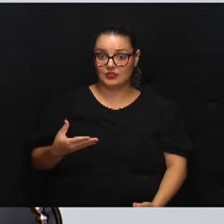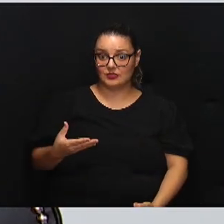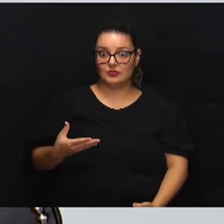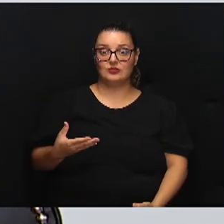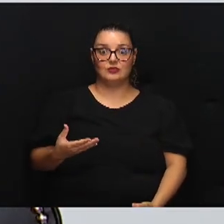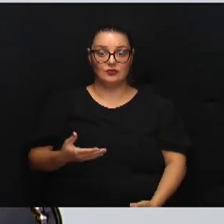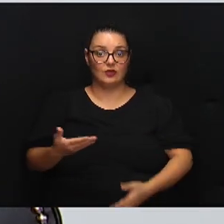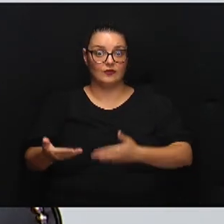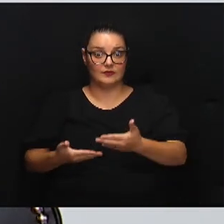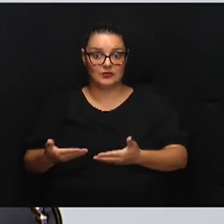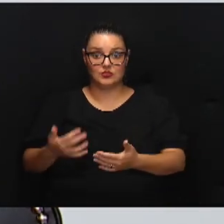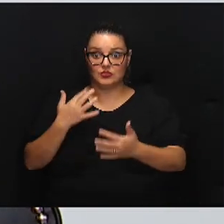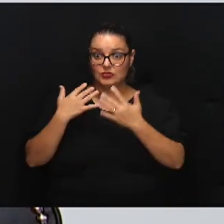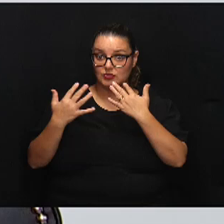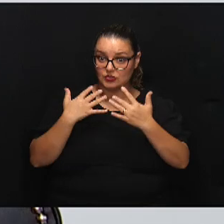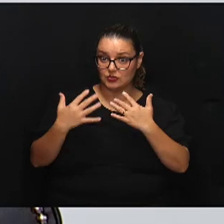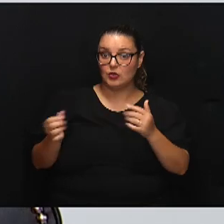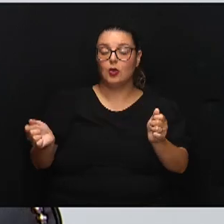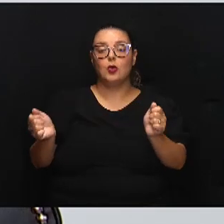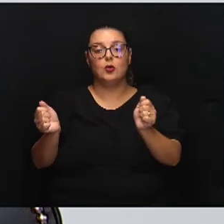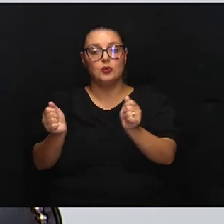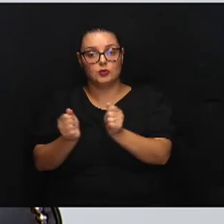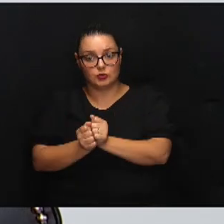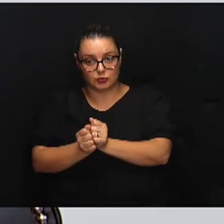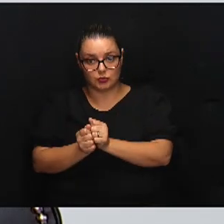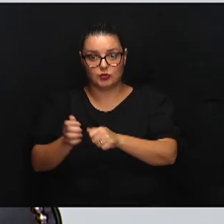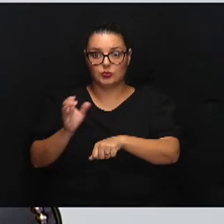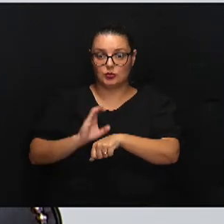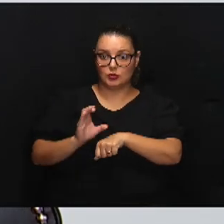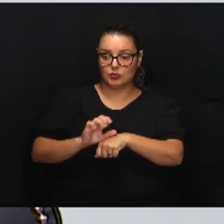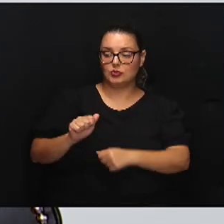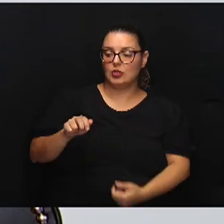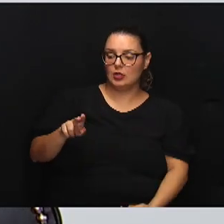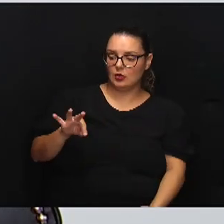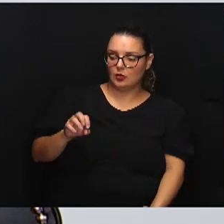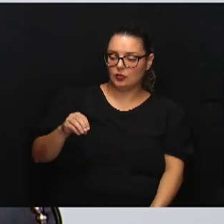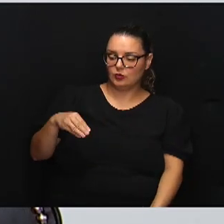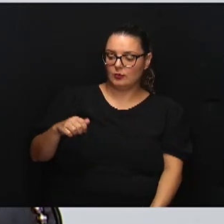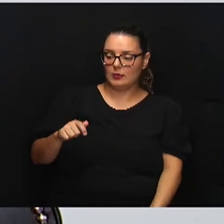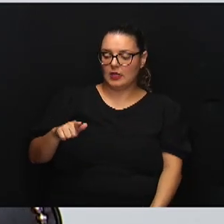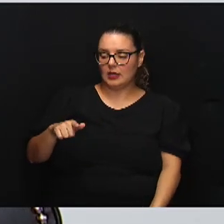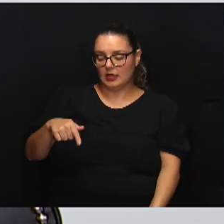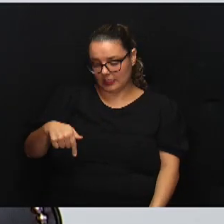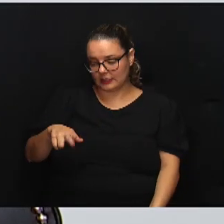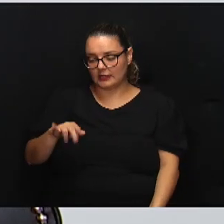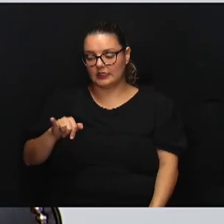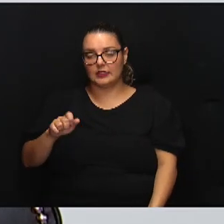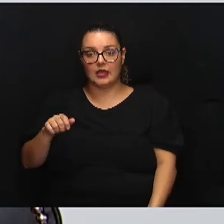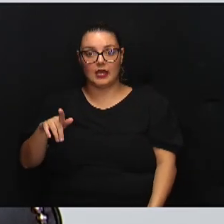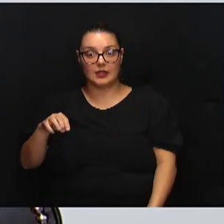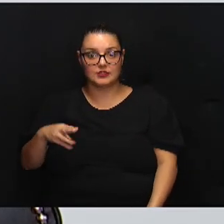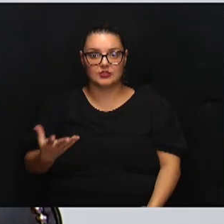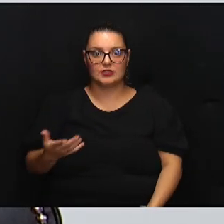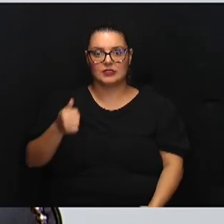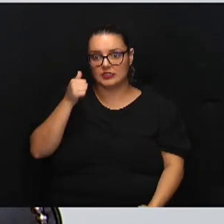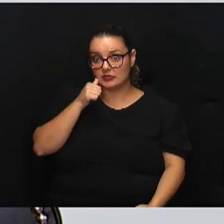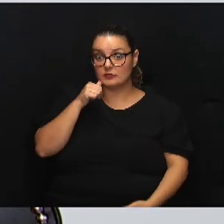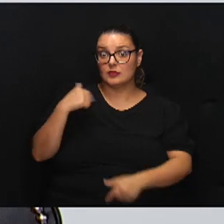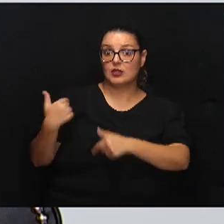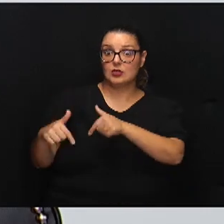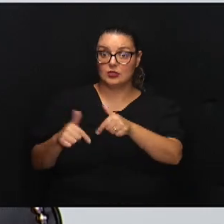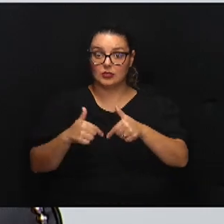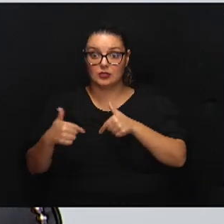tem saído muito junto com o curso de automaquiagem, porque hoje em dia as mulheres precisam estarem